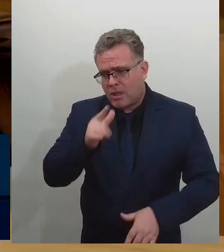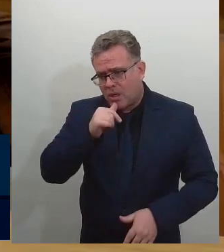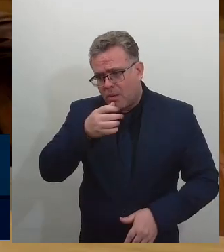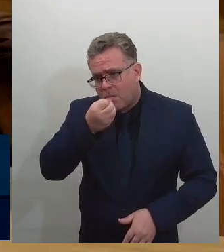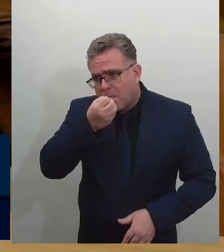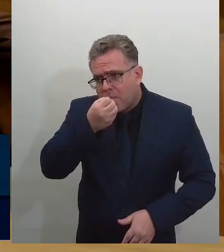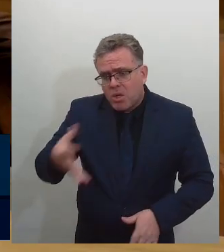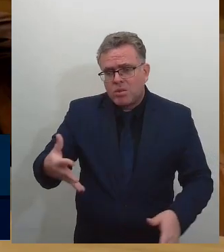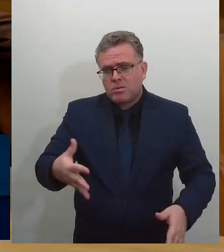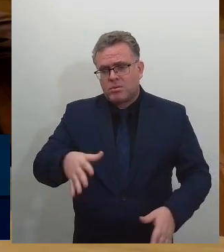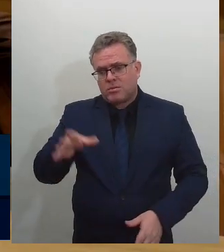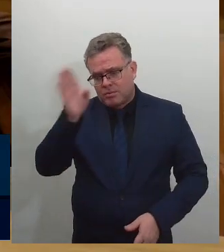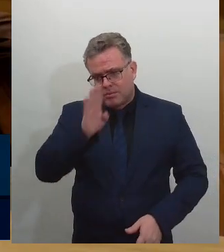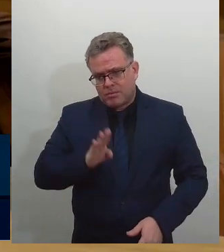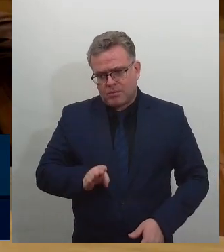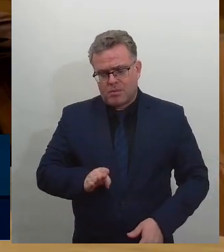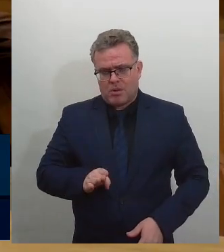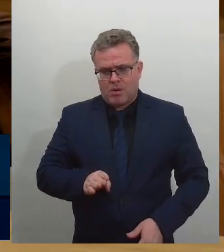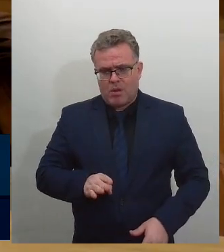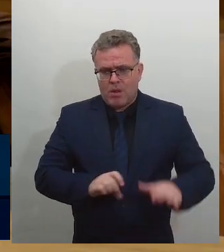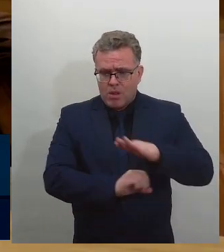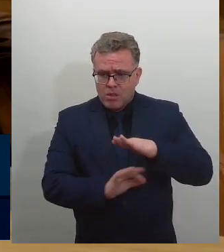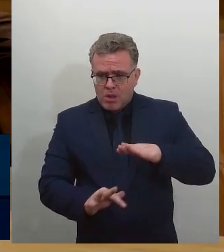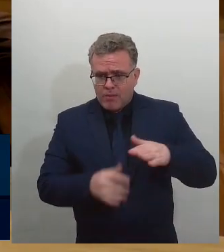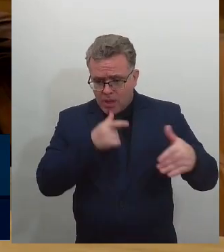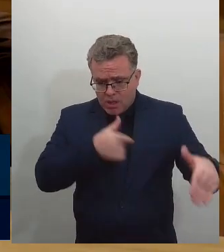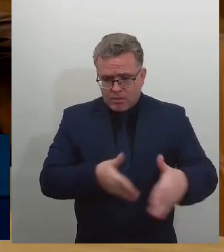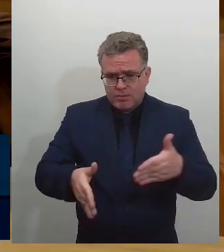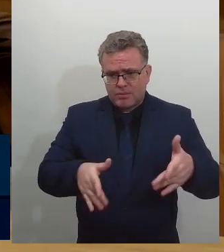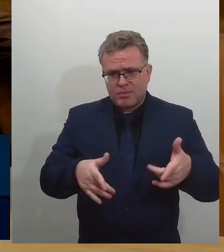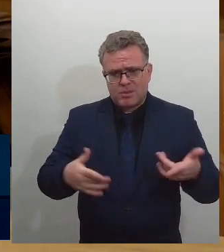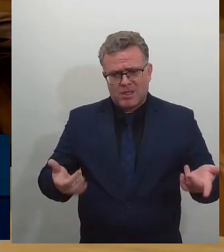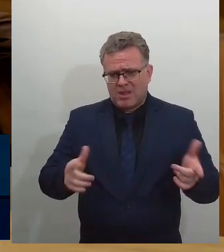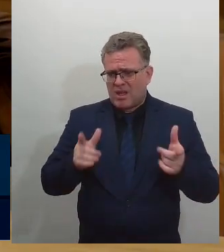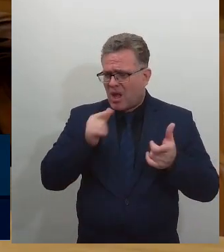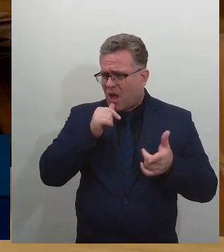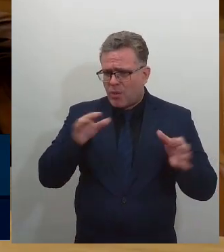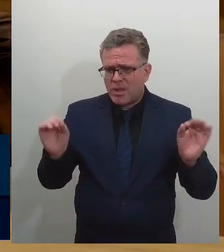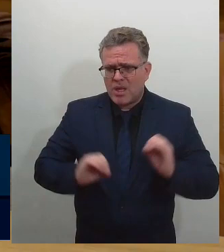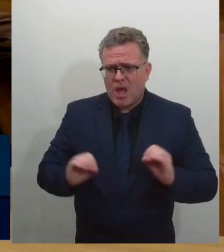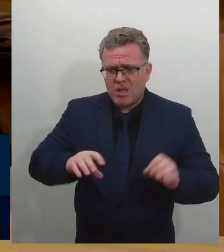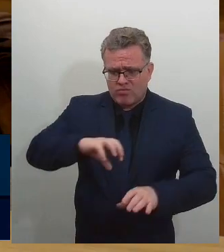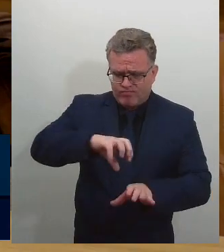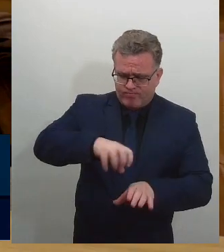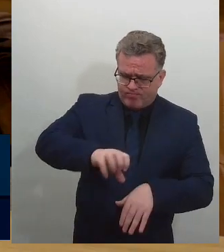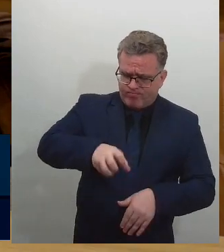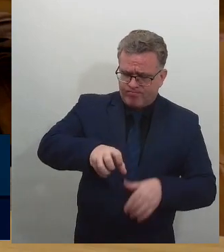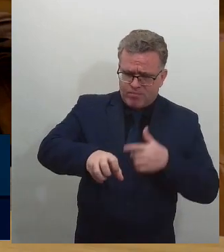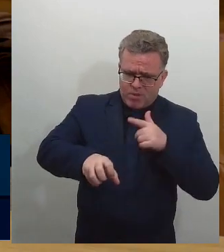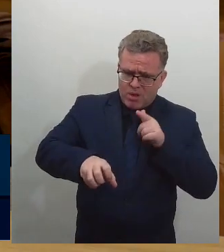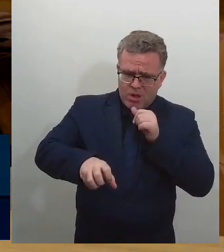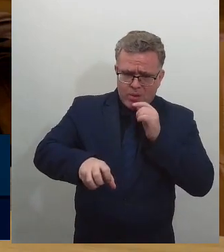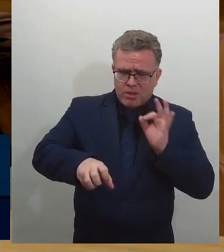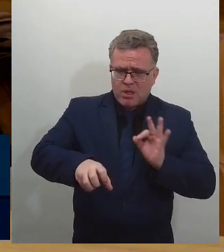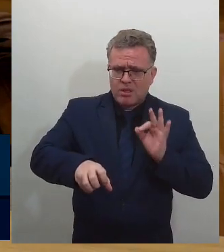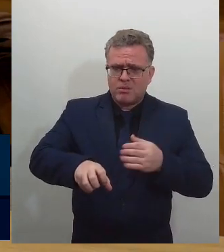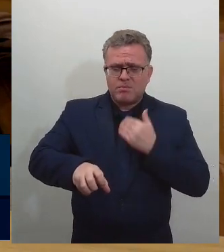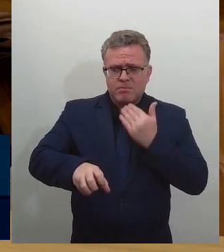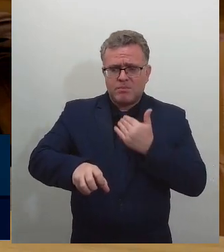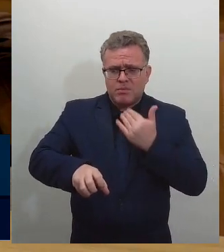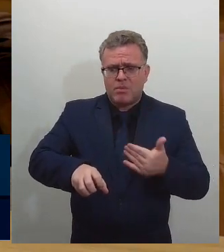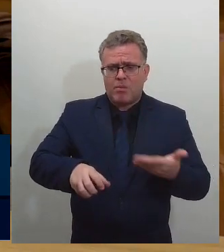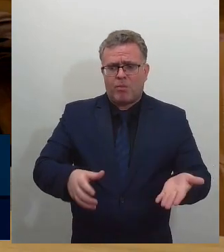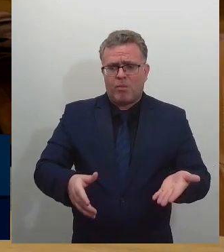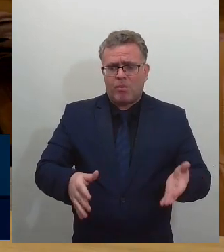Francisco. E não ter água na torneira, viver ali com sede, não ter uma gota de água para dar a